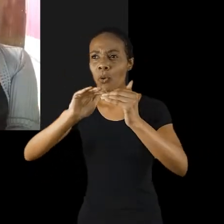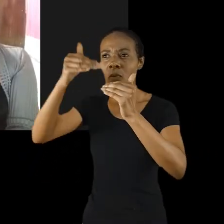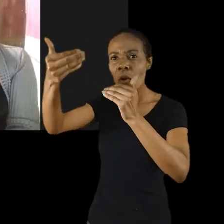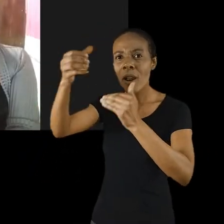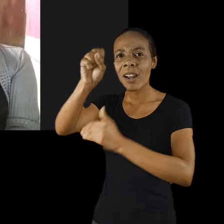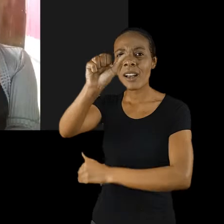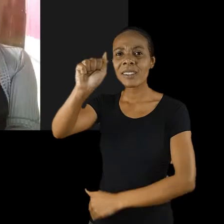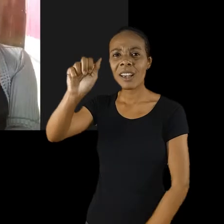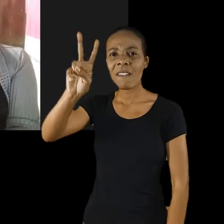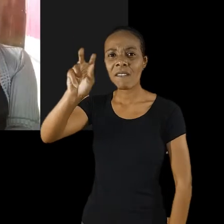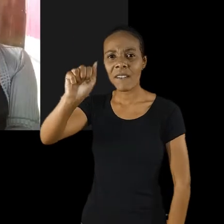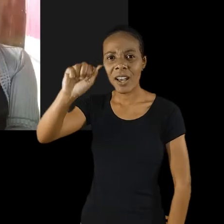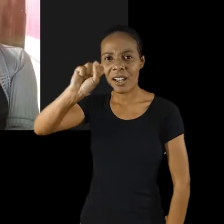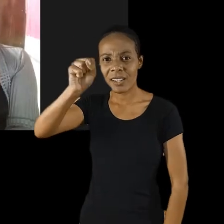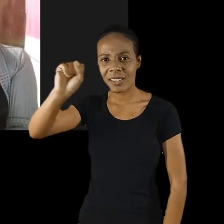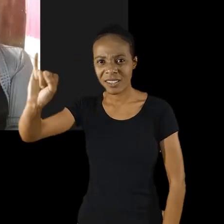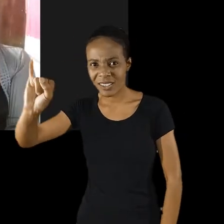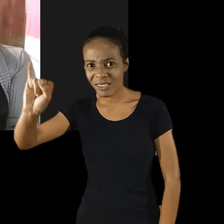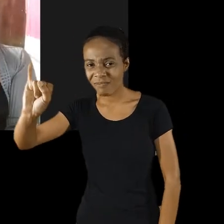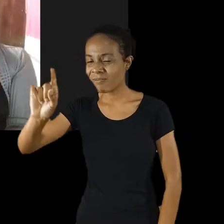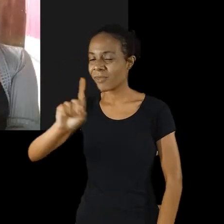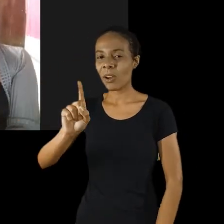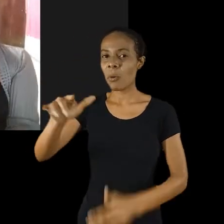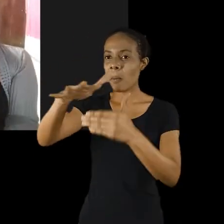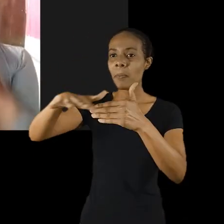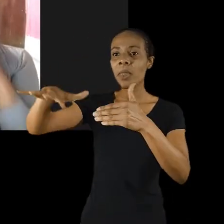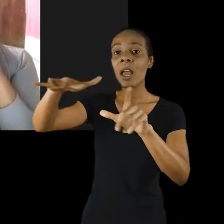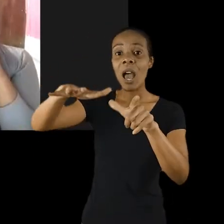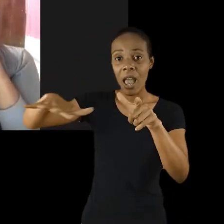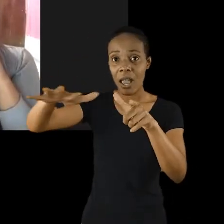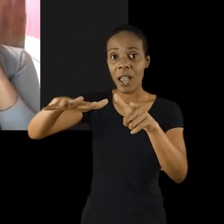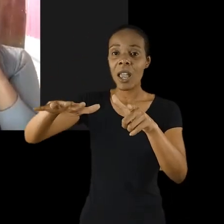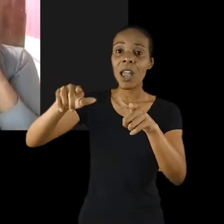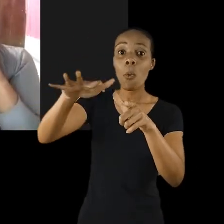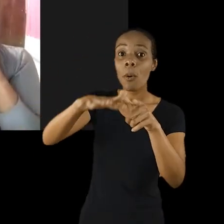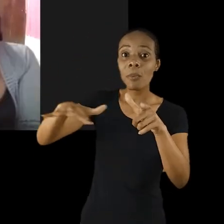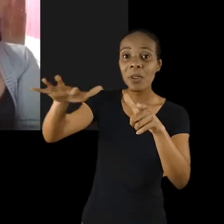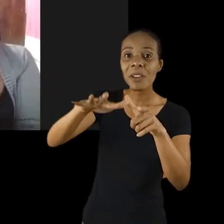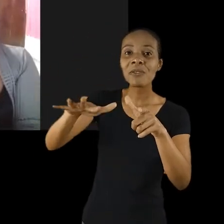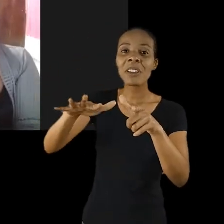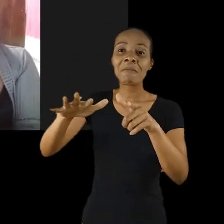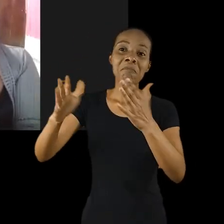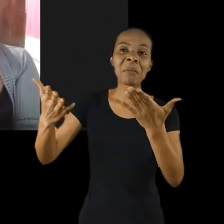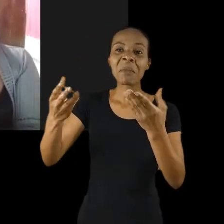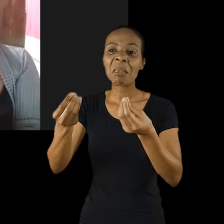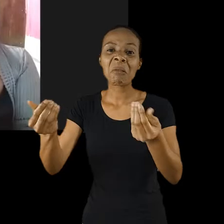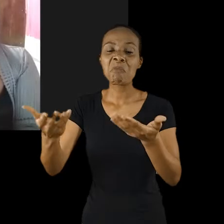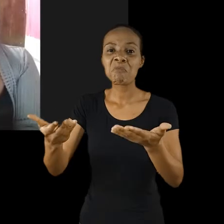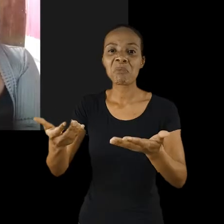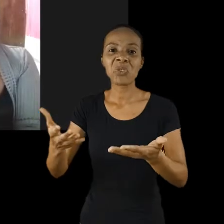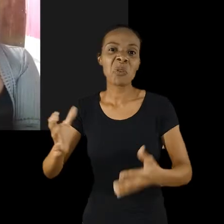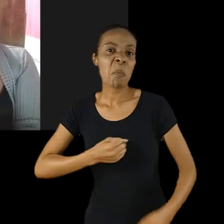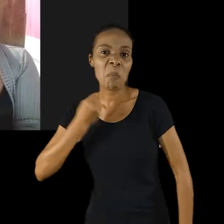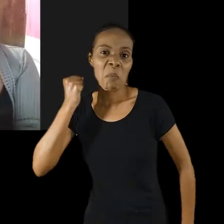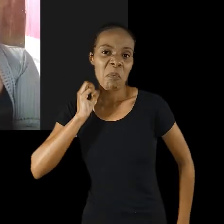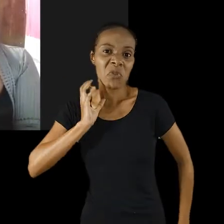nem frequento esse território. Savassi é um bairro daqui, tipo assim, classe média bosta, de merda, que,